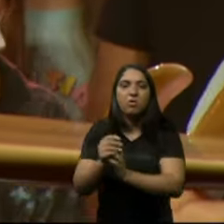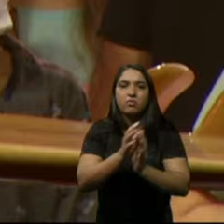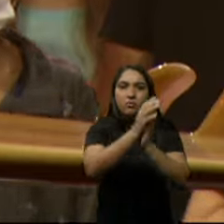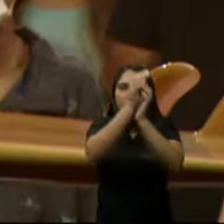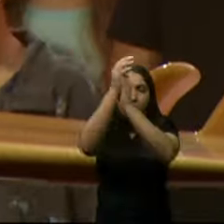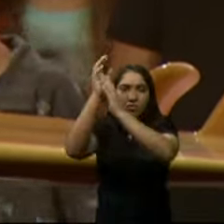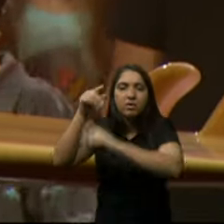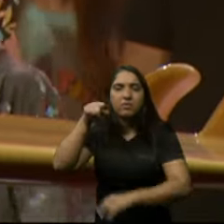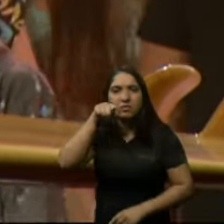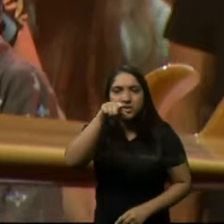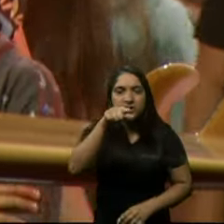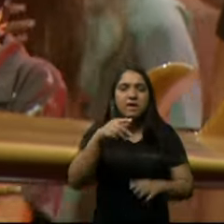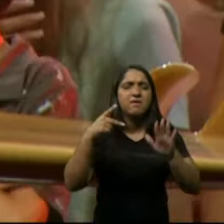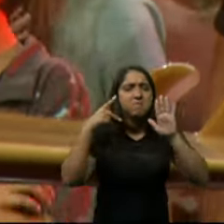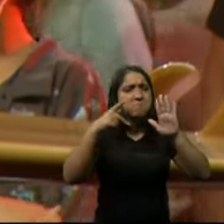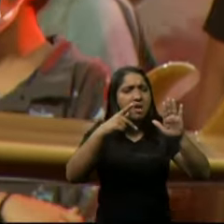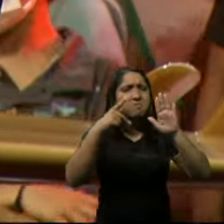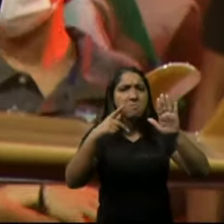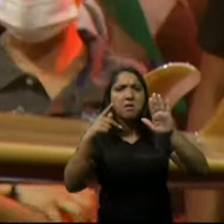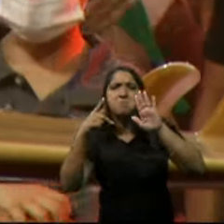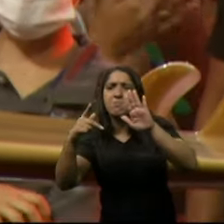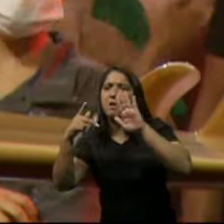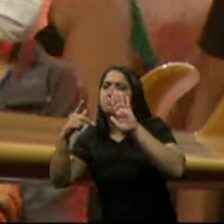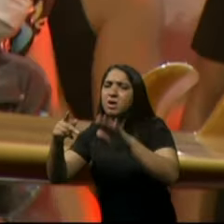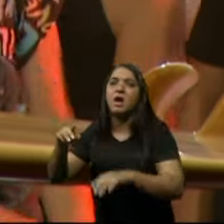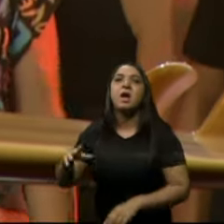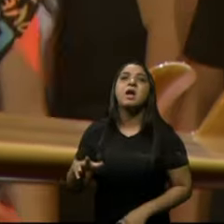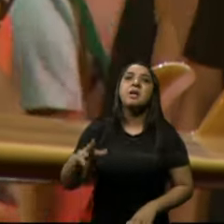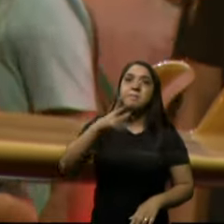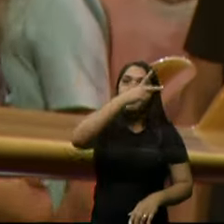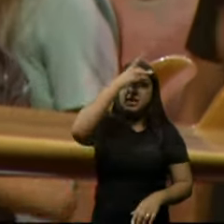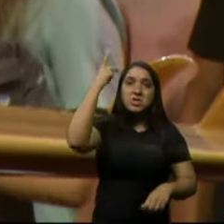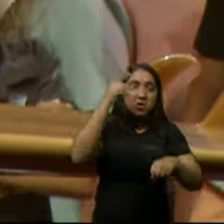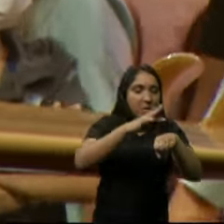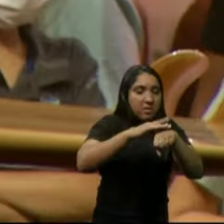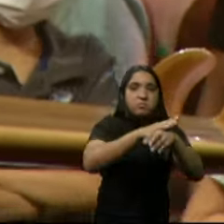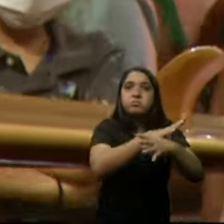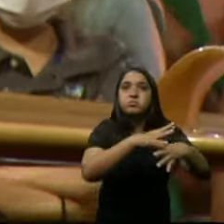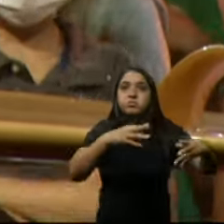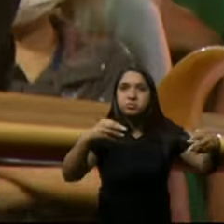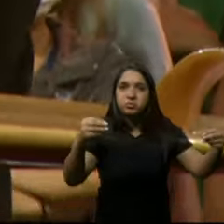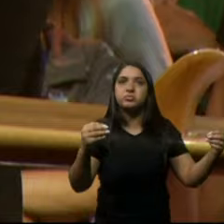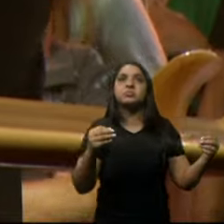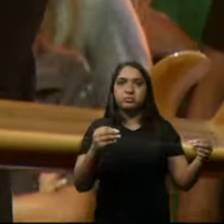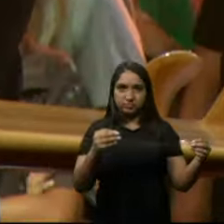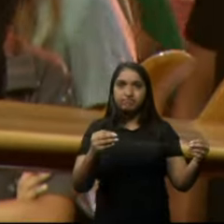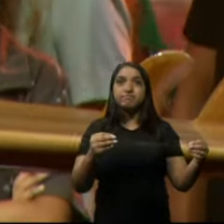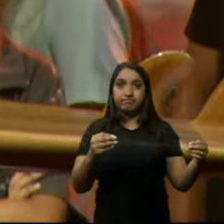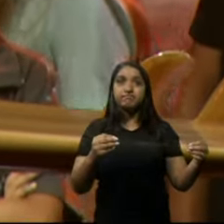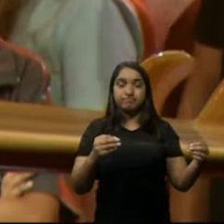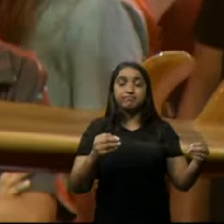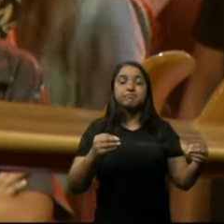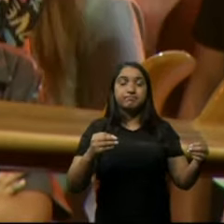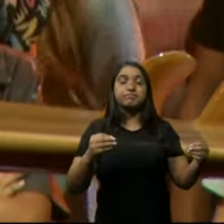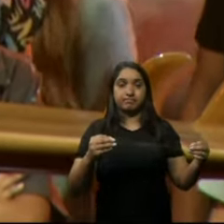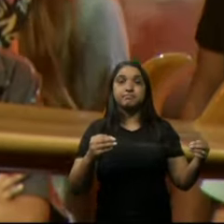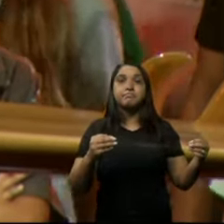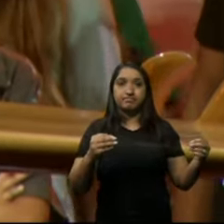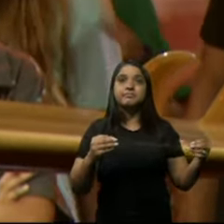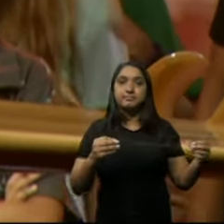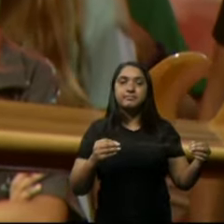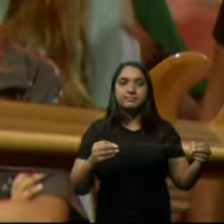vai profetizar pessoas vão ser curadas Deus está te derramando o trabalhador delicioso licor de babás toda e cantar lavar roupa da Barra da